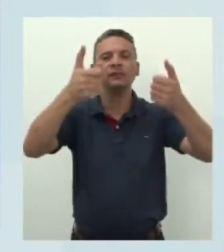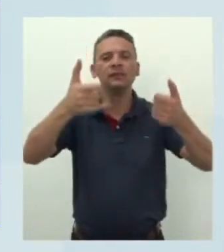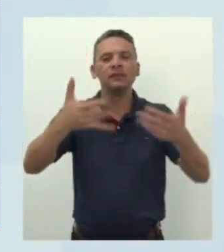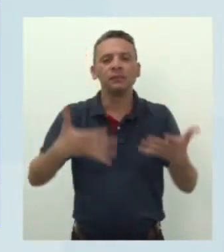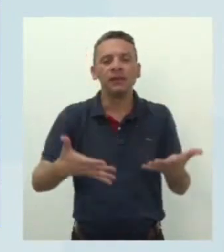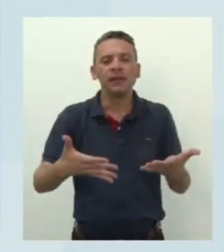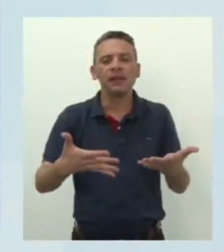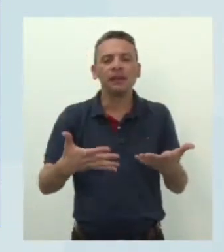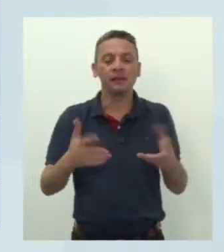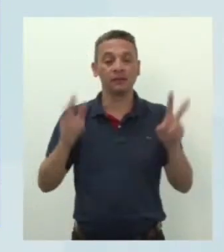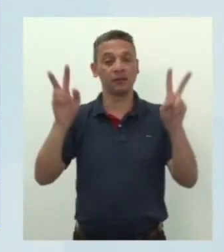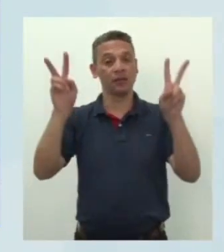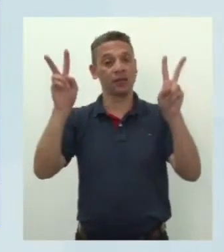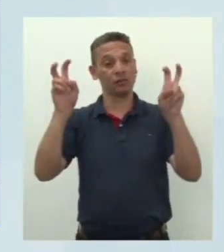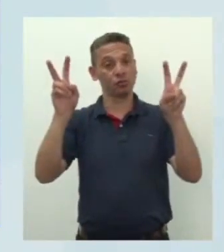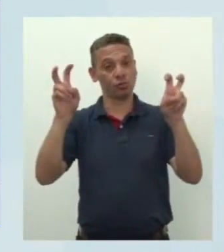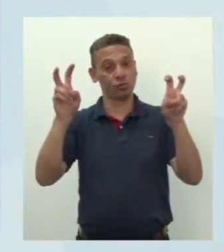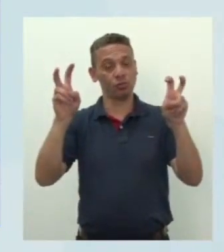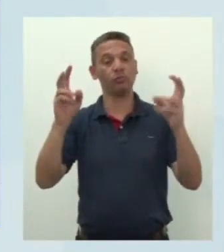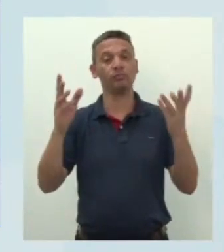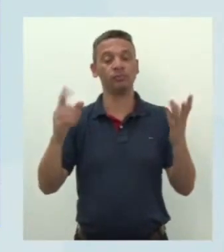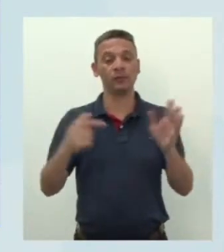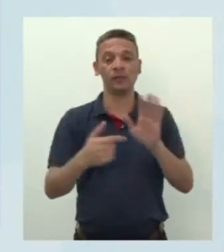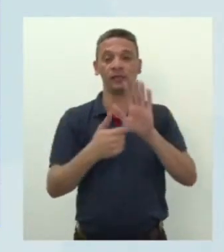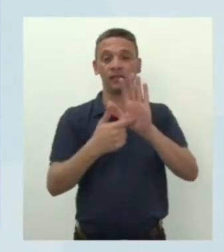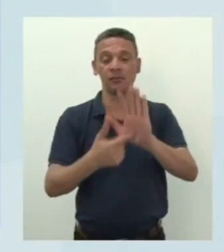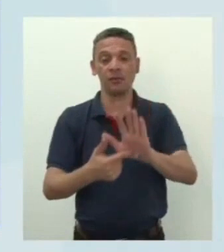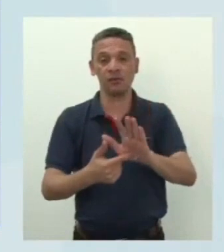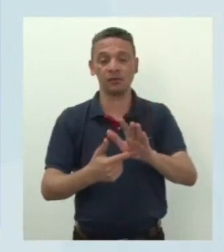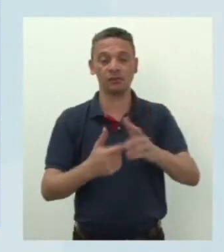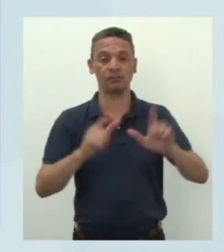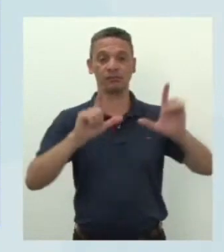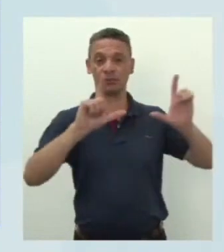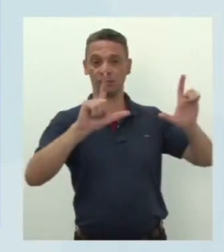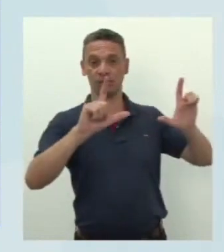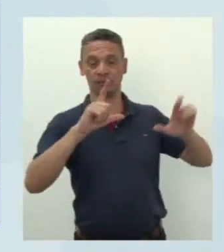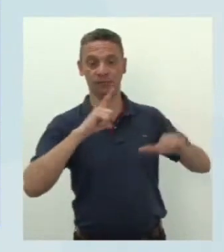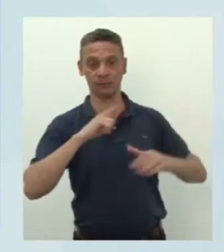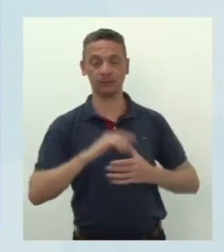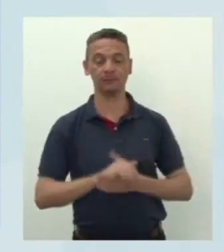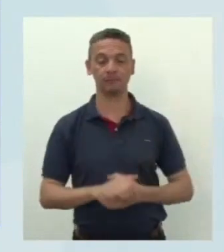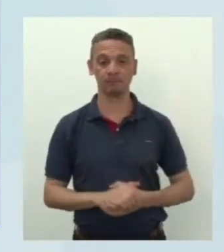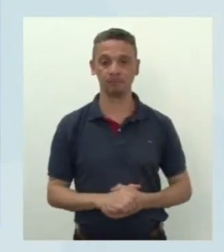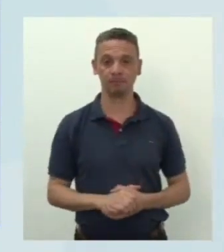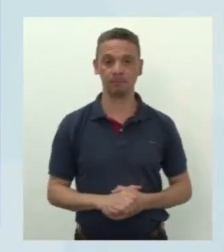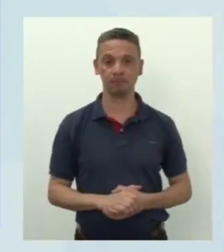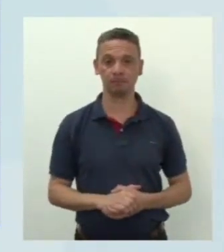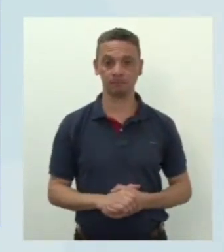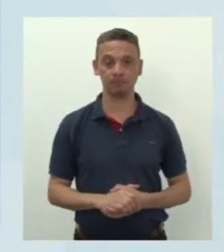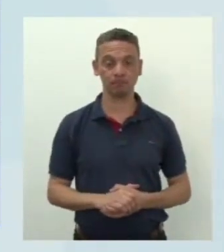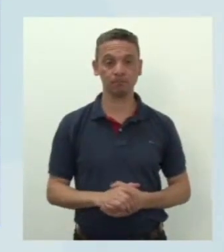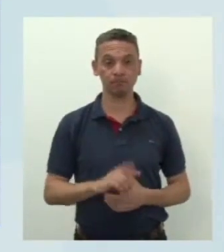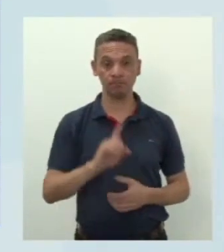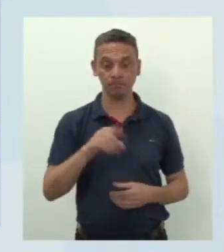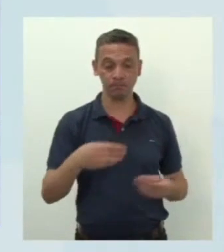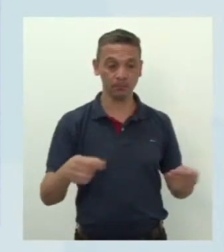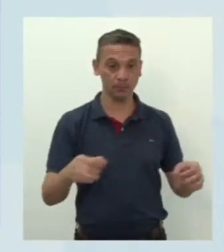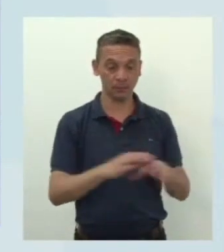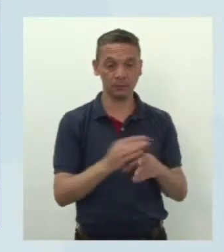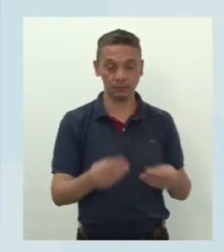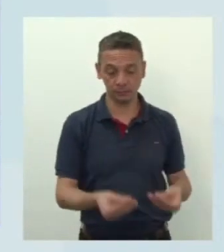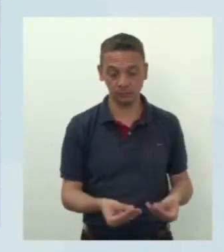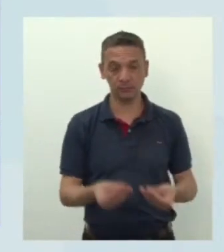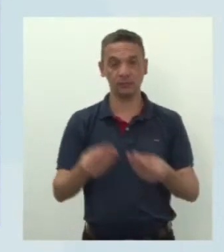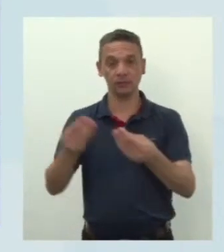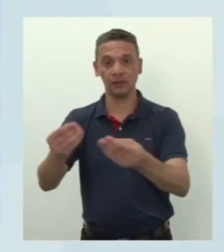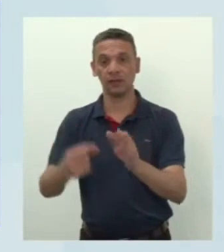palavras o assunto retratado no infográfico. Para a entrega e apresentação